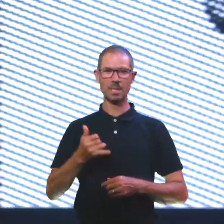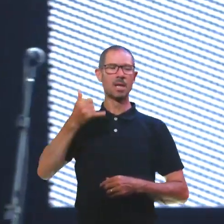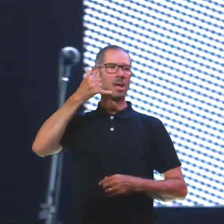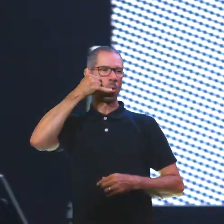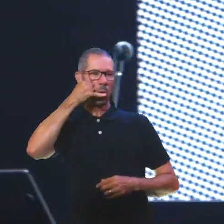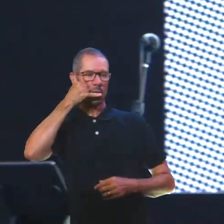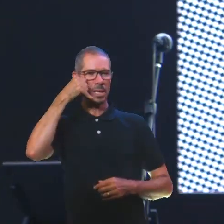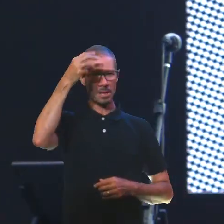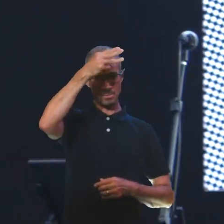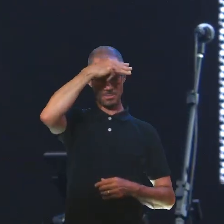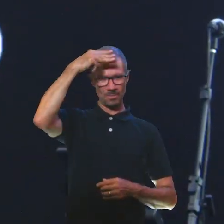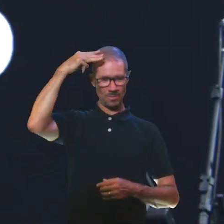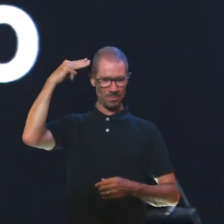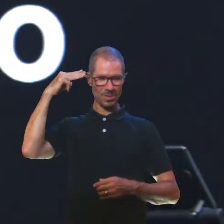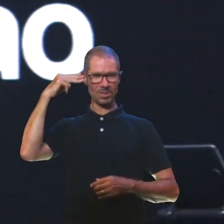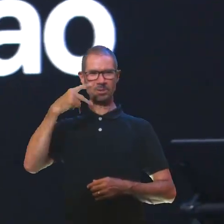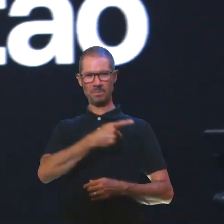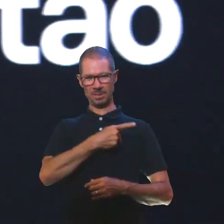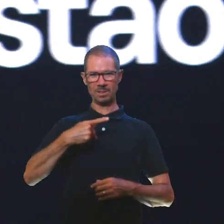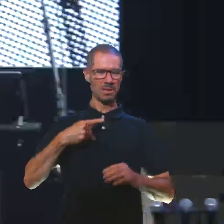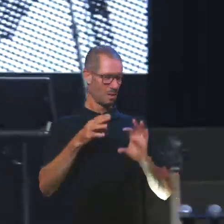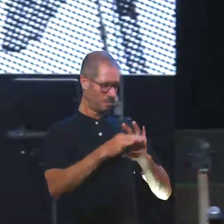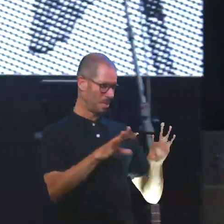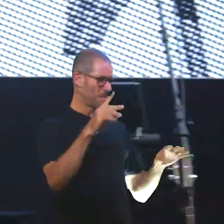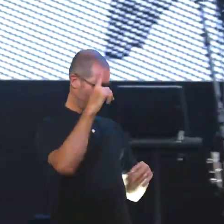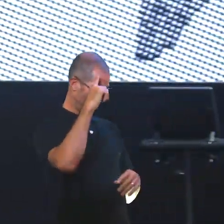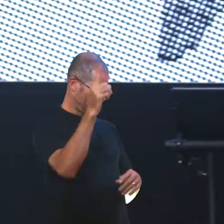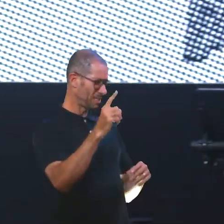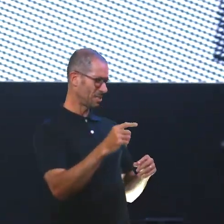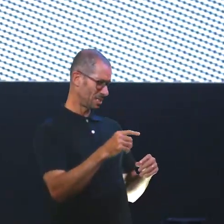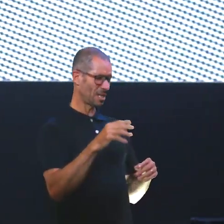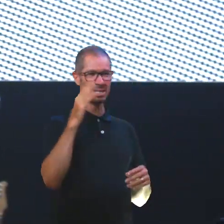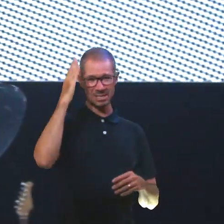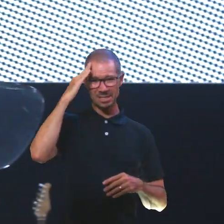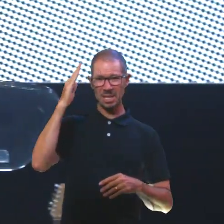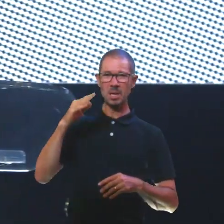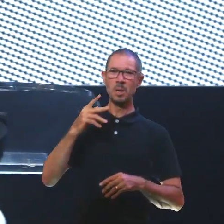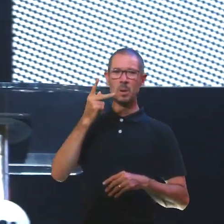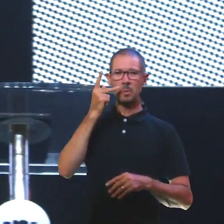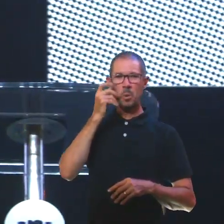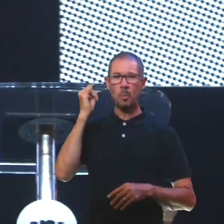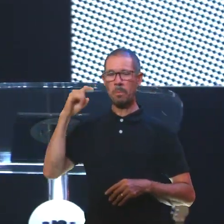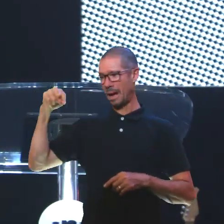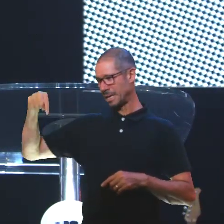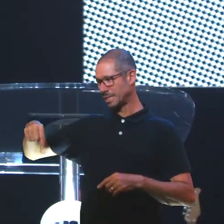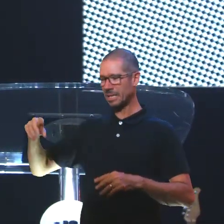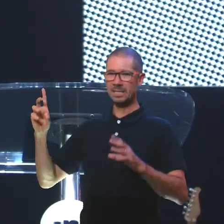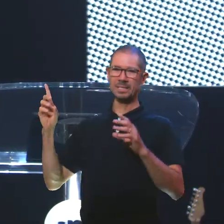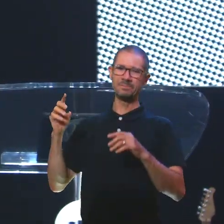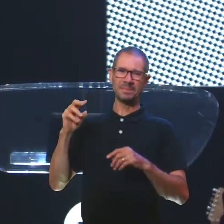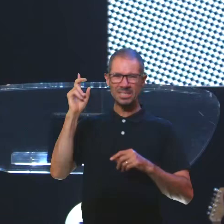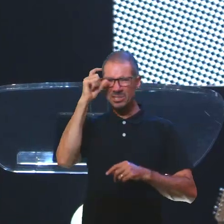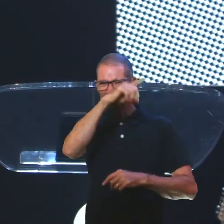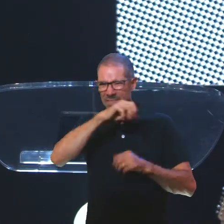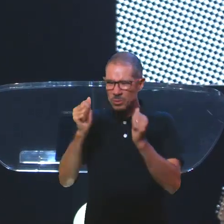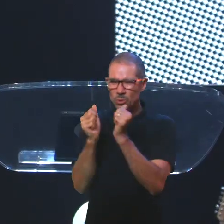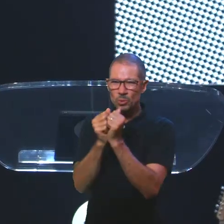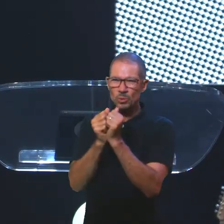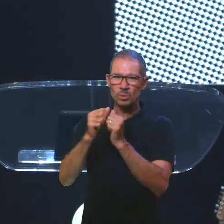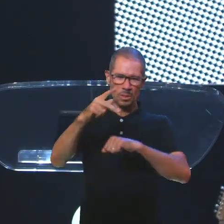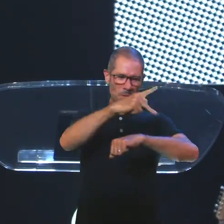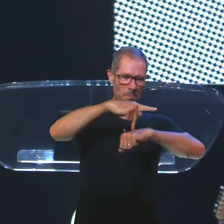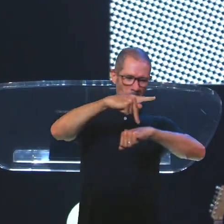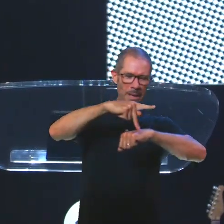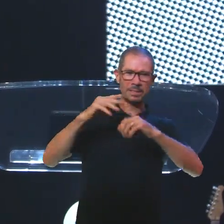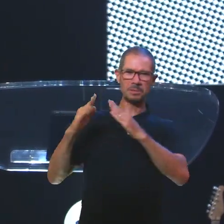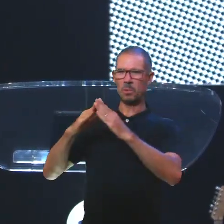Michel e falei assim, Michel, você me libera esse dia? Sabe por quê? Meu pai está aqui, e é raro a gente conseguir ter um tempo junto, porque cada um mora num país